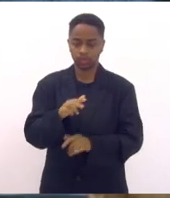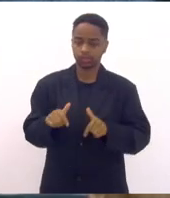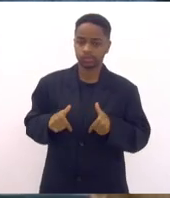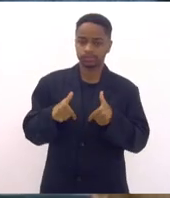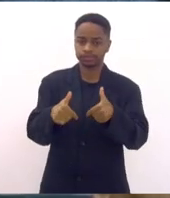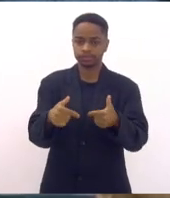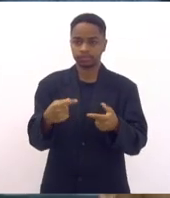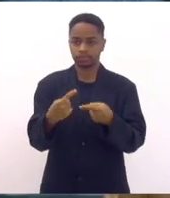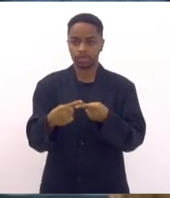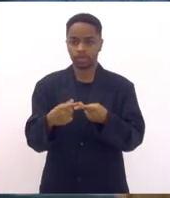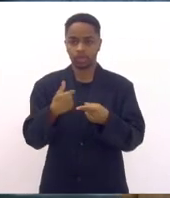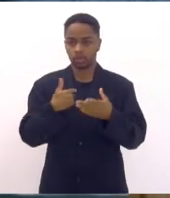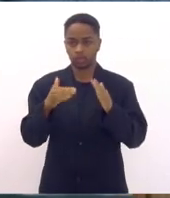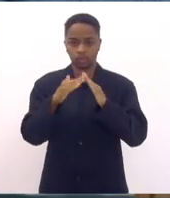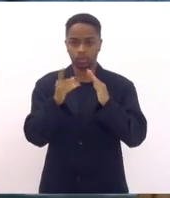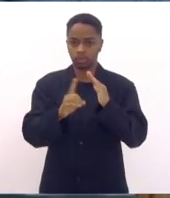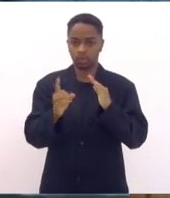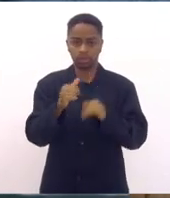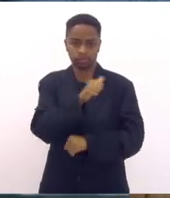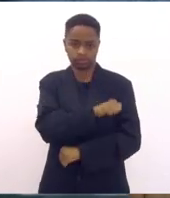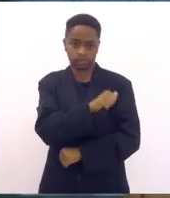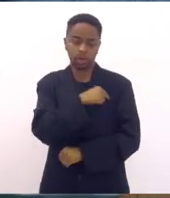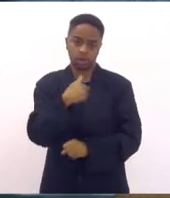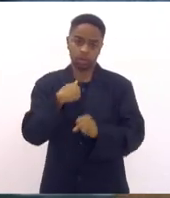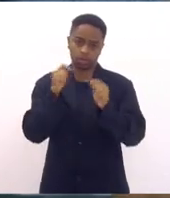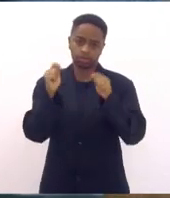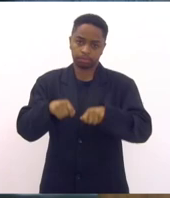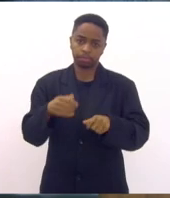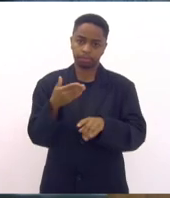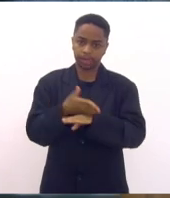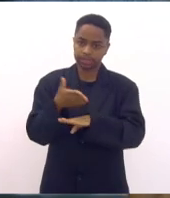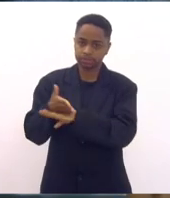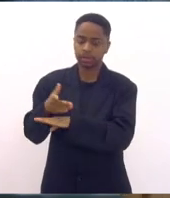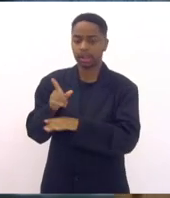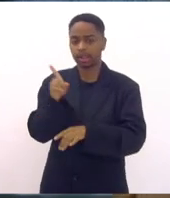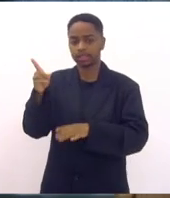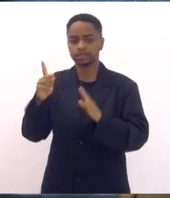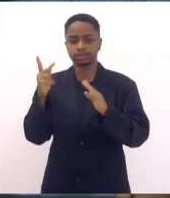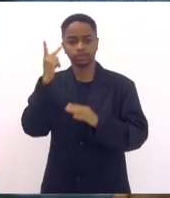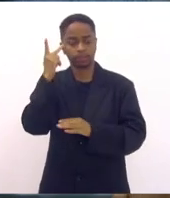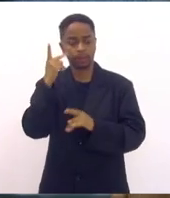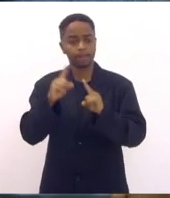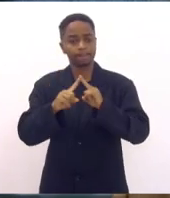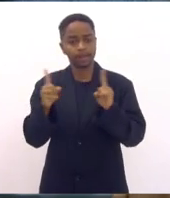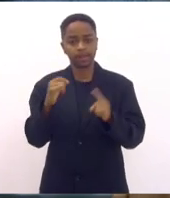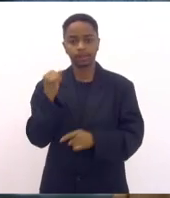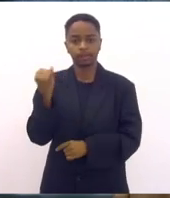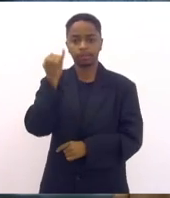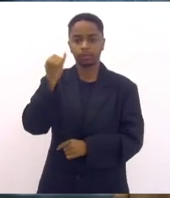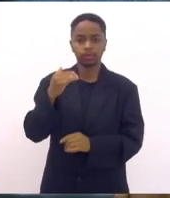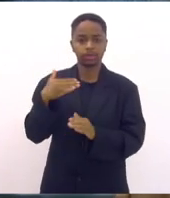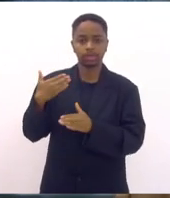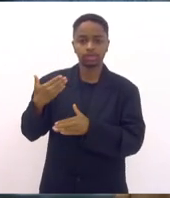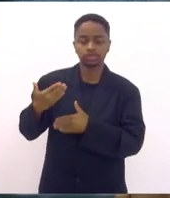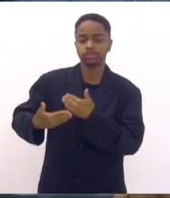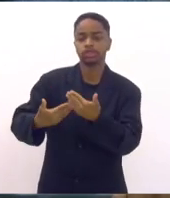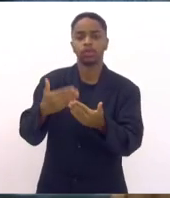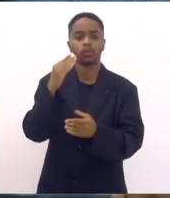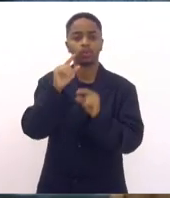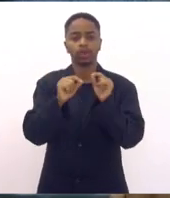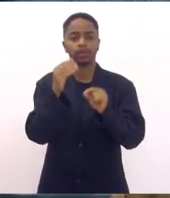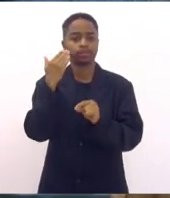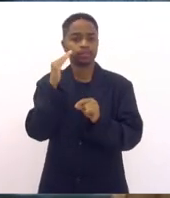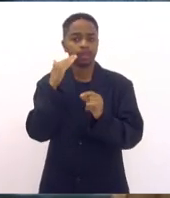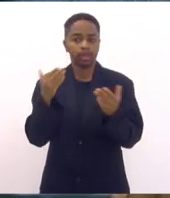Janeiro posso participar de alguma forma de São Paulo mas é um importante passo que é o entendimento